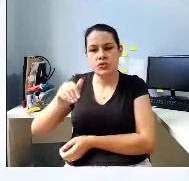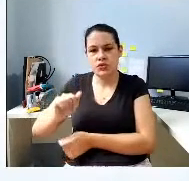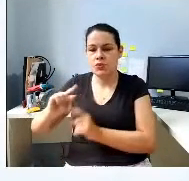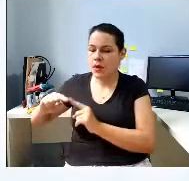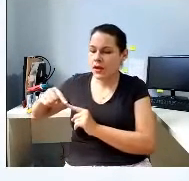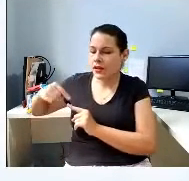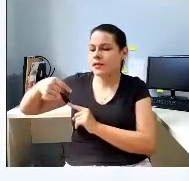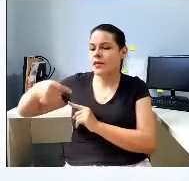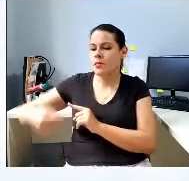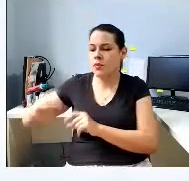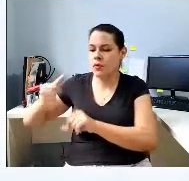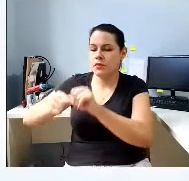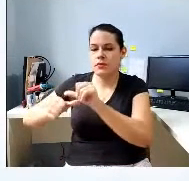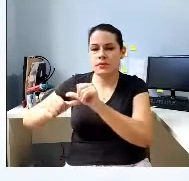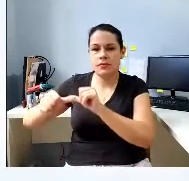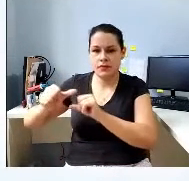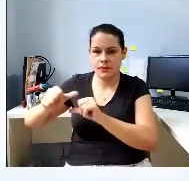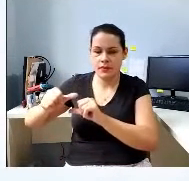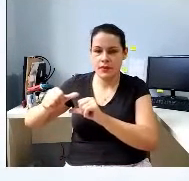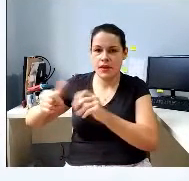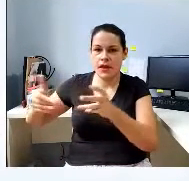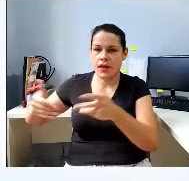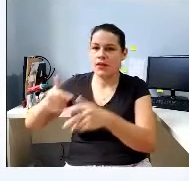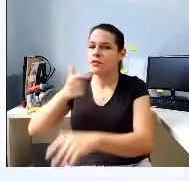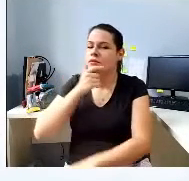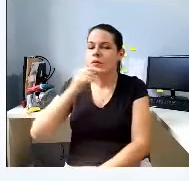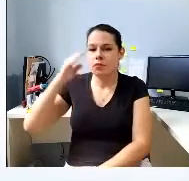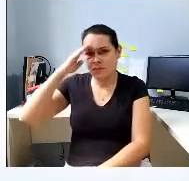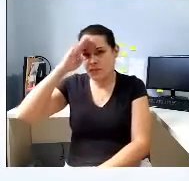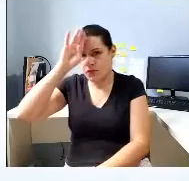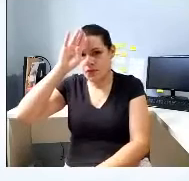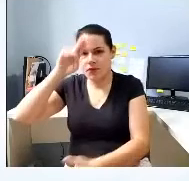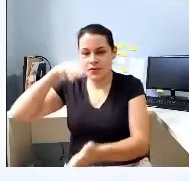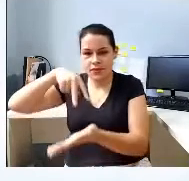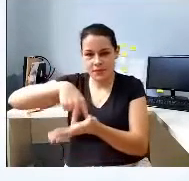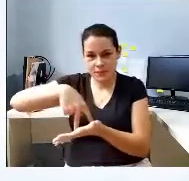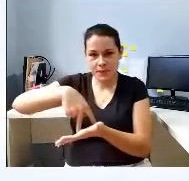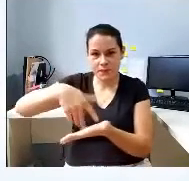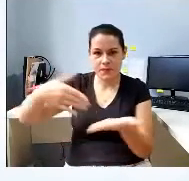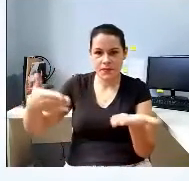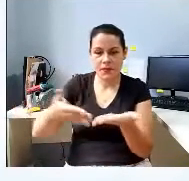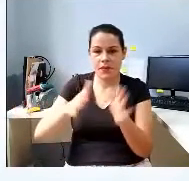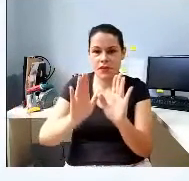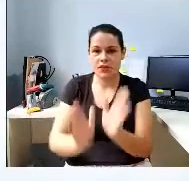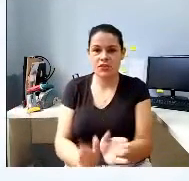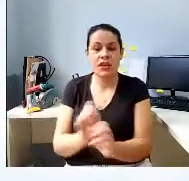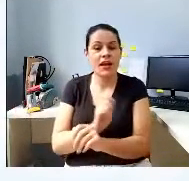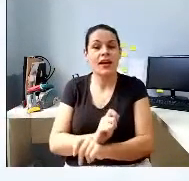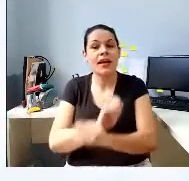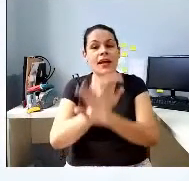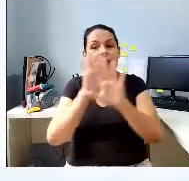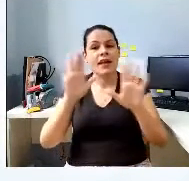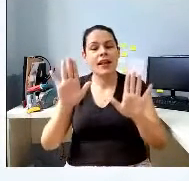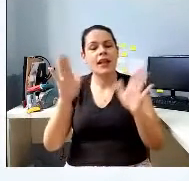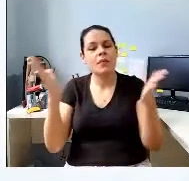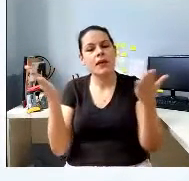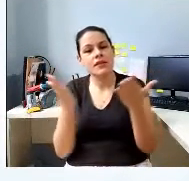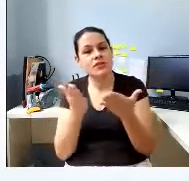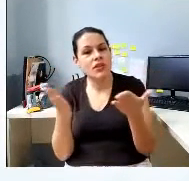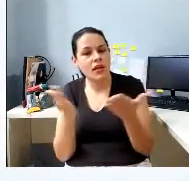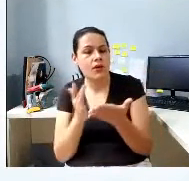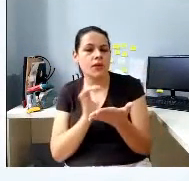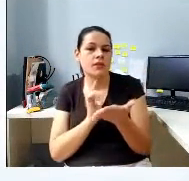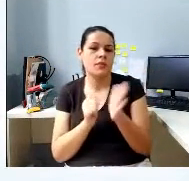Collor, do Bolsonaro, evidentemente que agora essa demonstração,